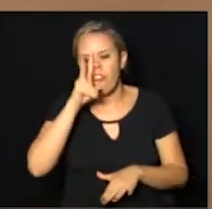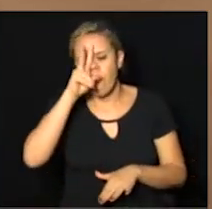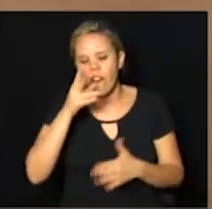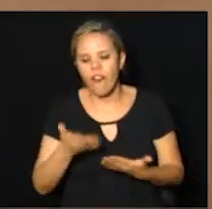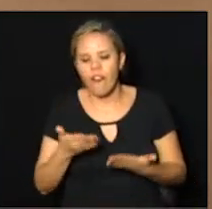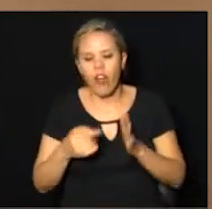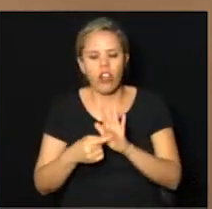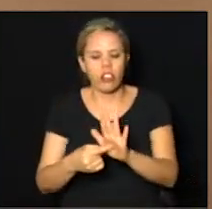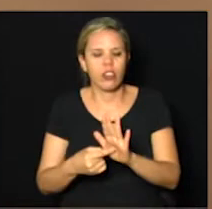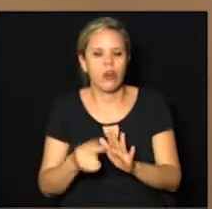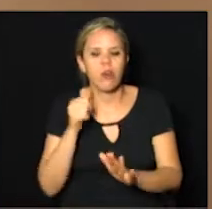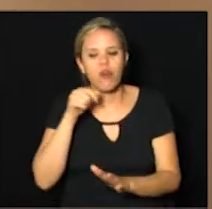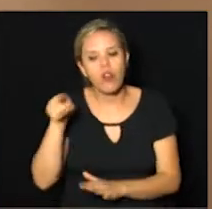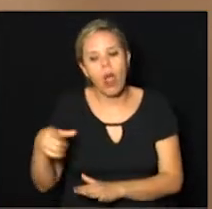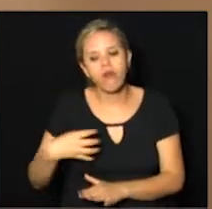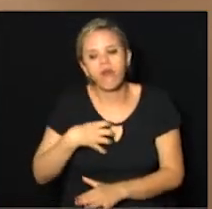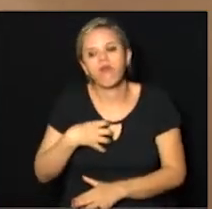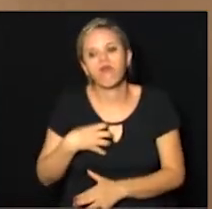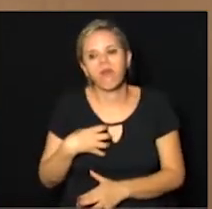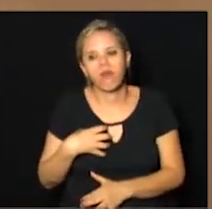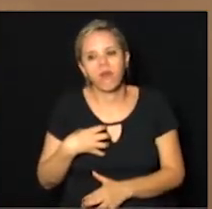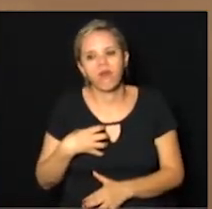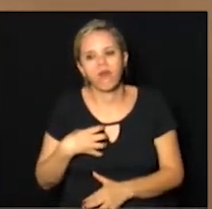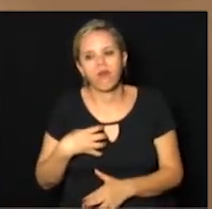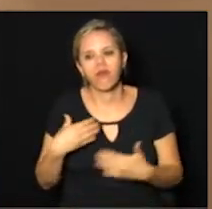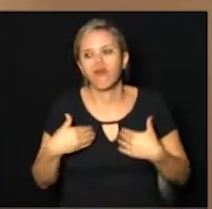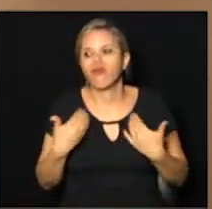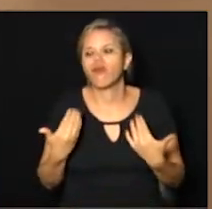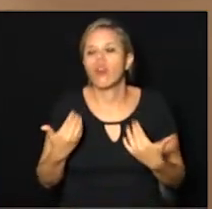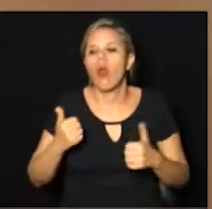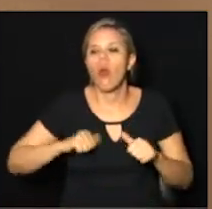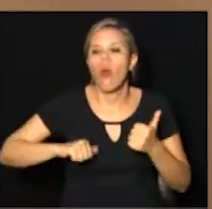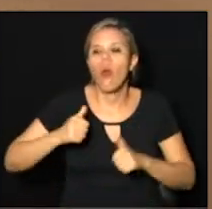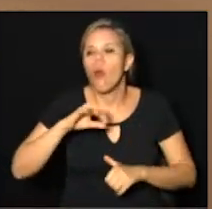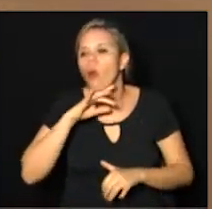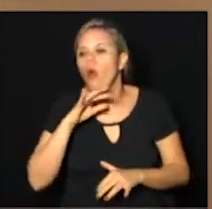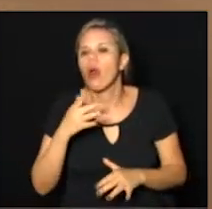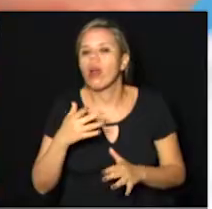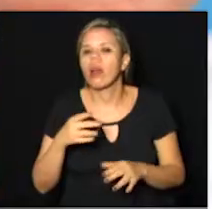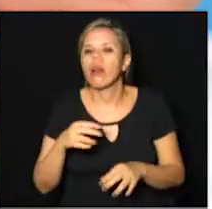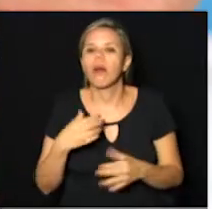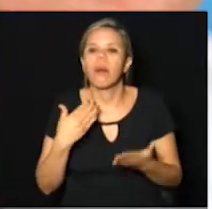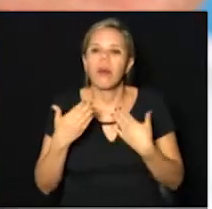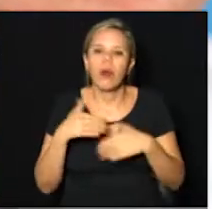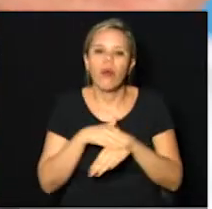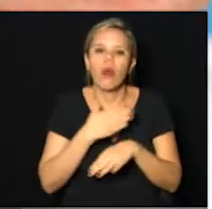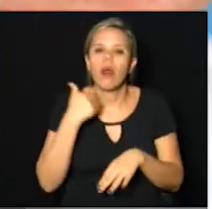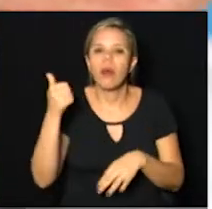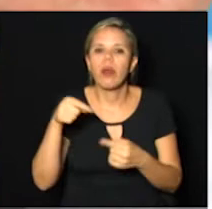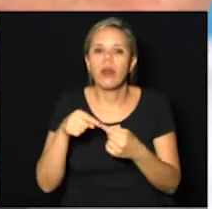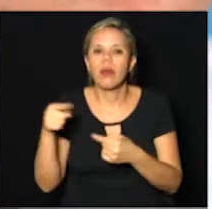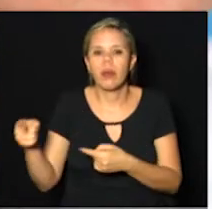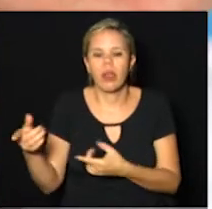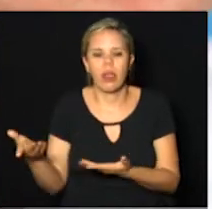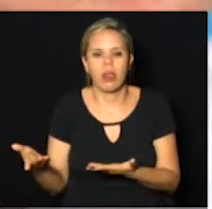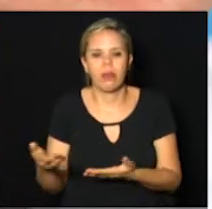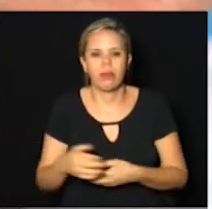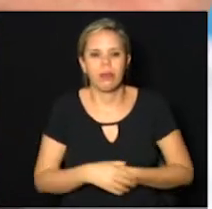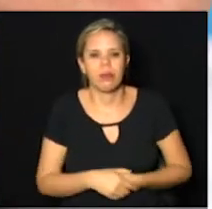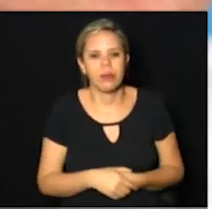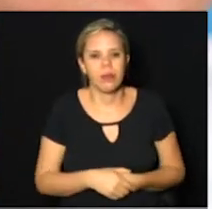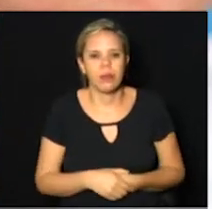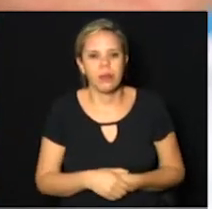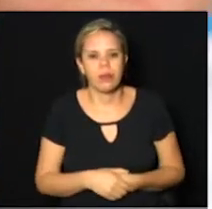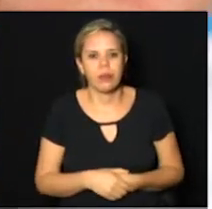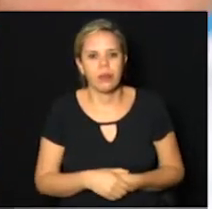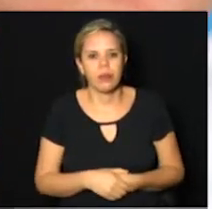sintomas, né? E como aquela mulher está, a qualidade de vida dela, a gente senta e conversa qual é o melhor caminho para ela.